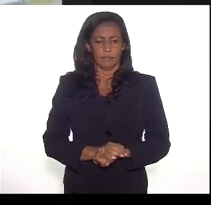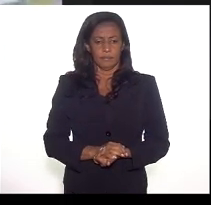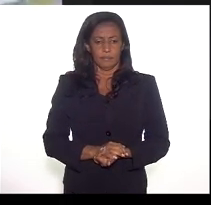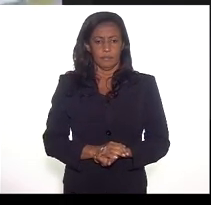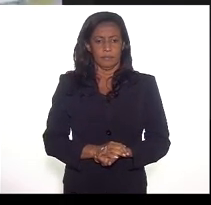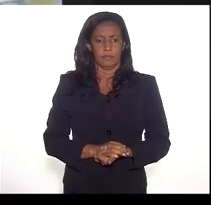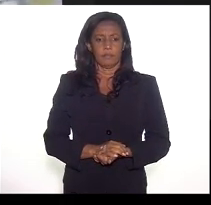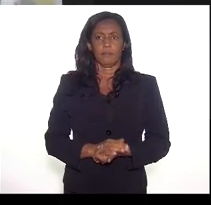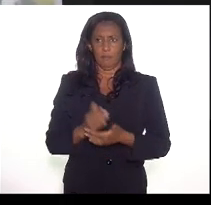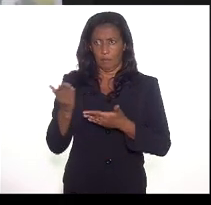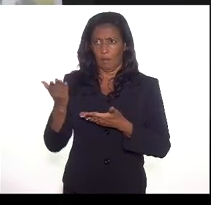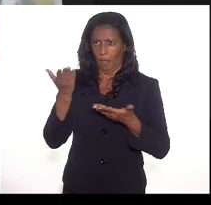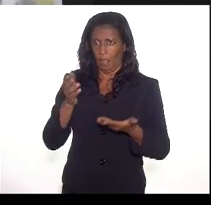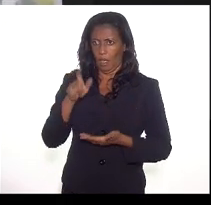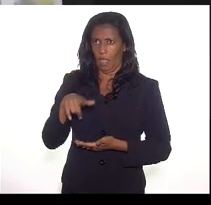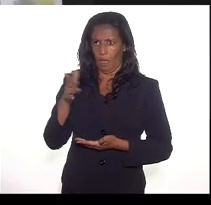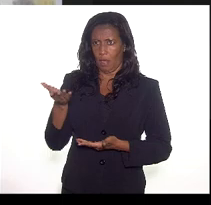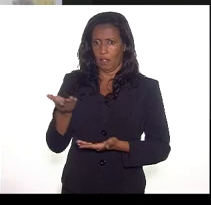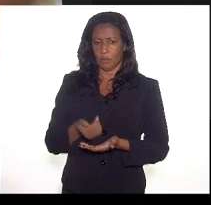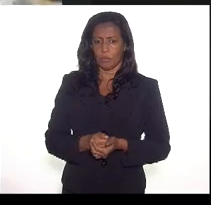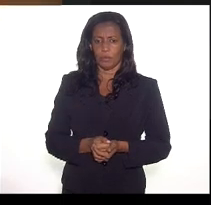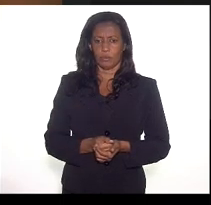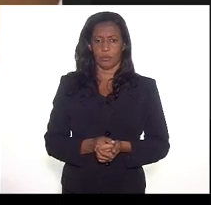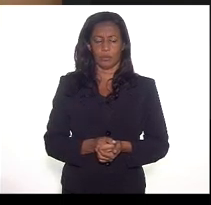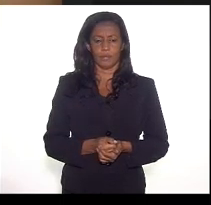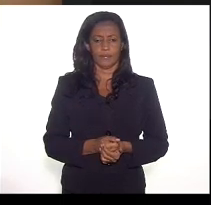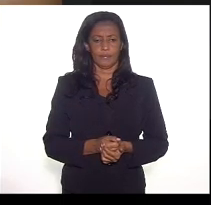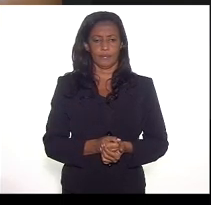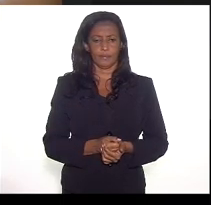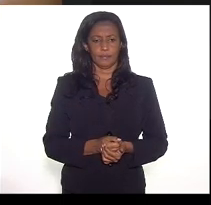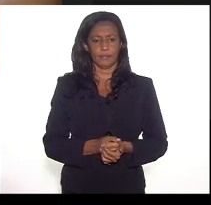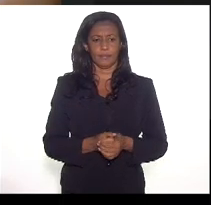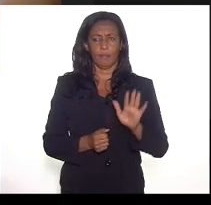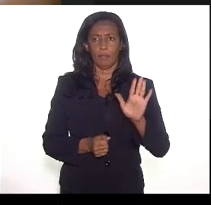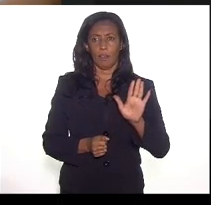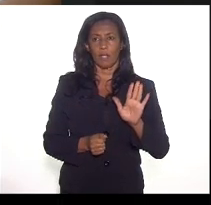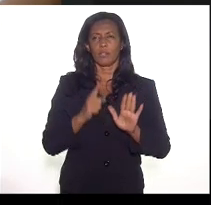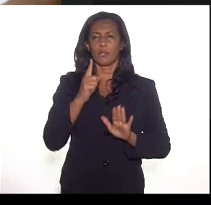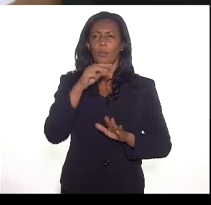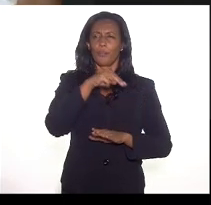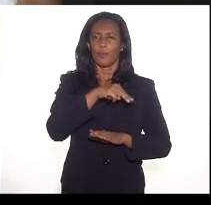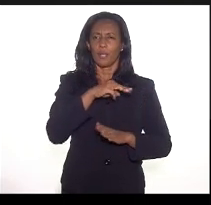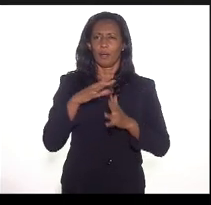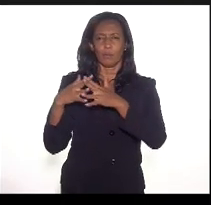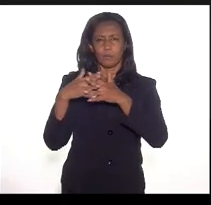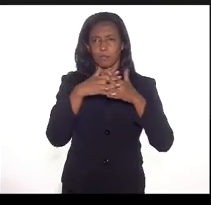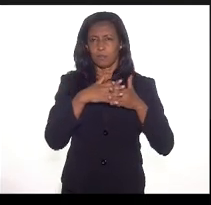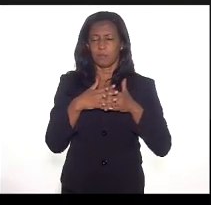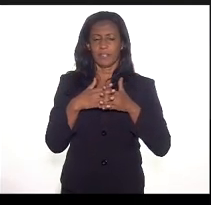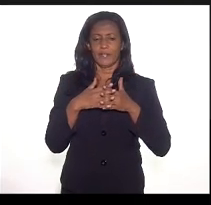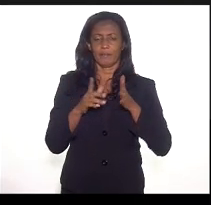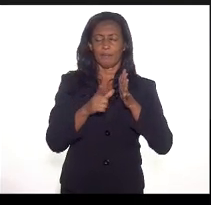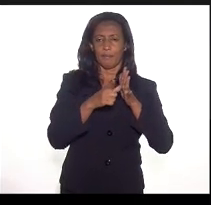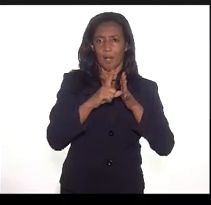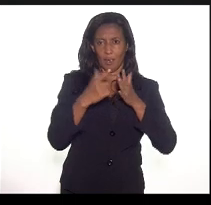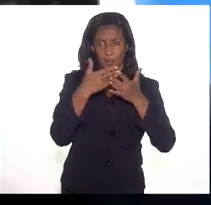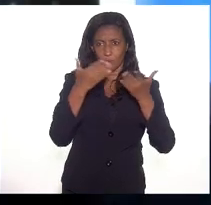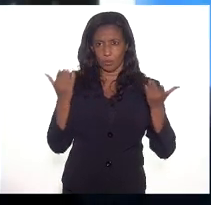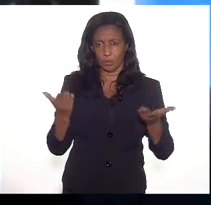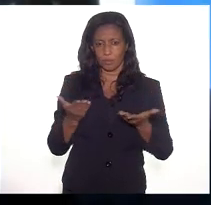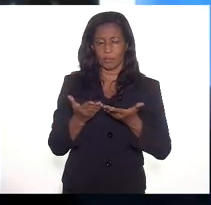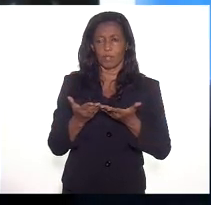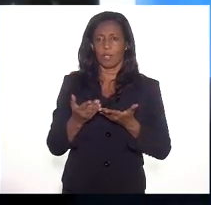Serafini, é isso, deputado Marcos? Verificação nominal, então, senhor presidente. Vamos organizar aqui. Vai, antes de dar a palavra para o encaminhamento do